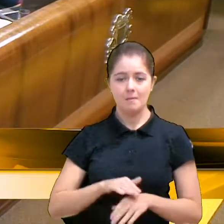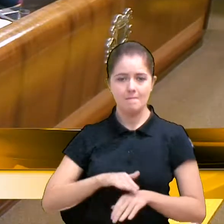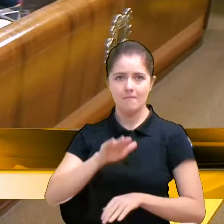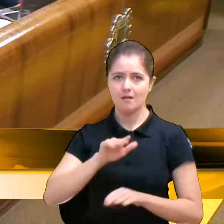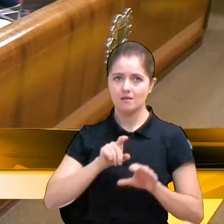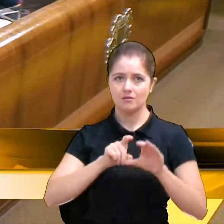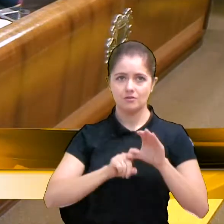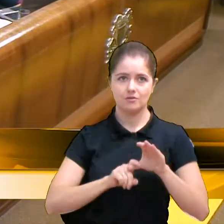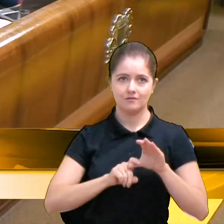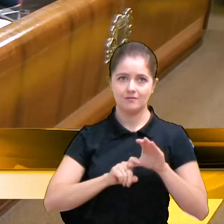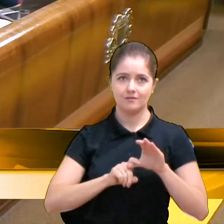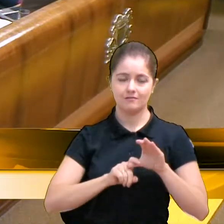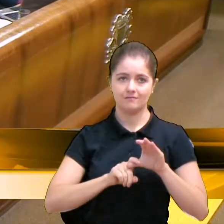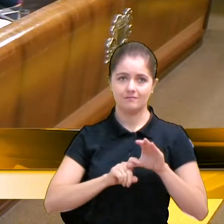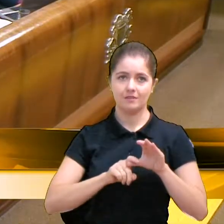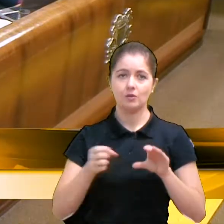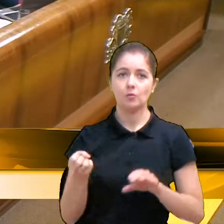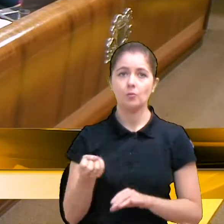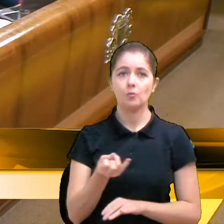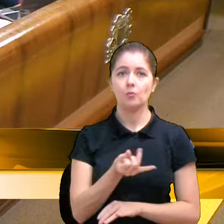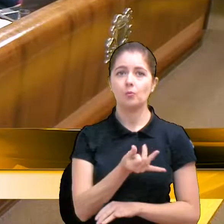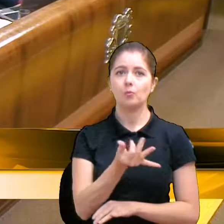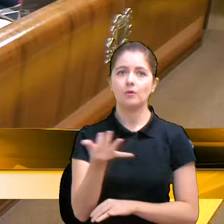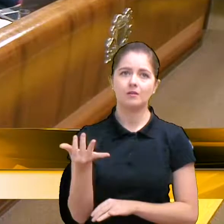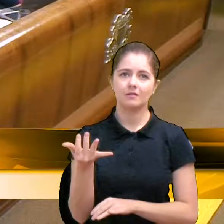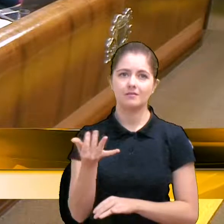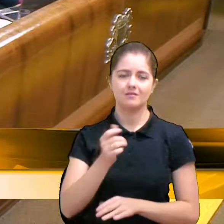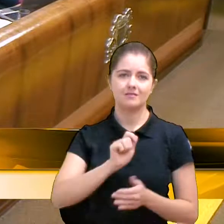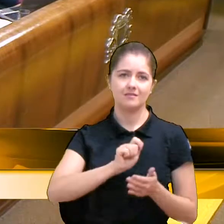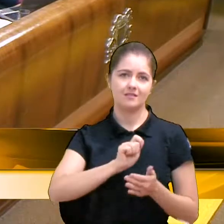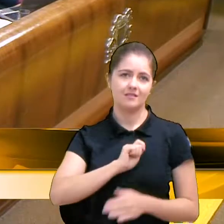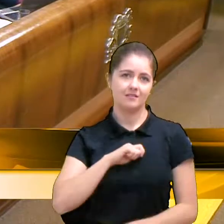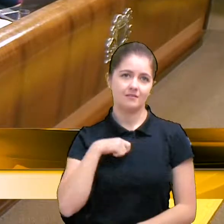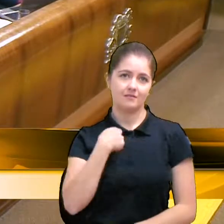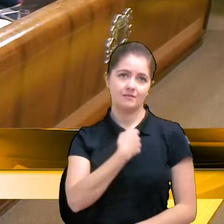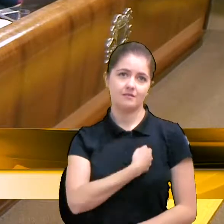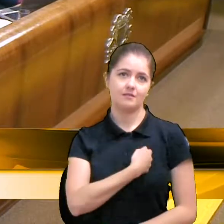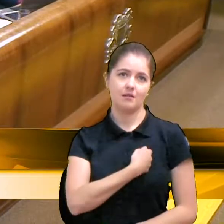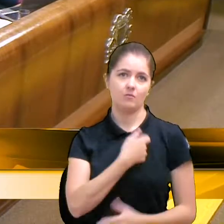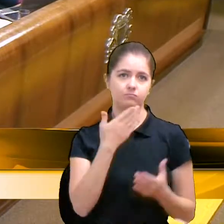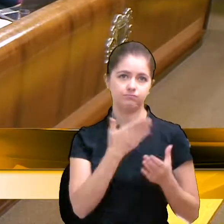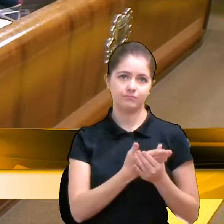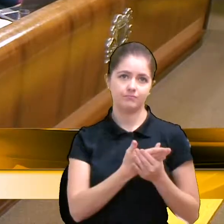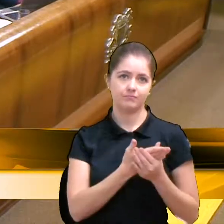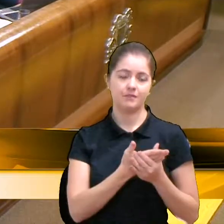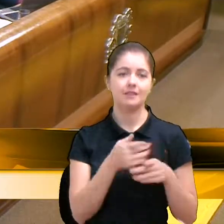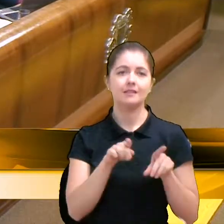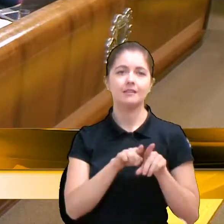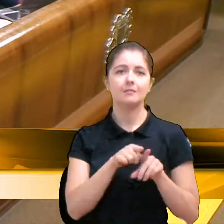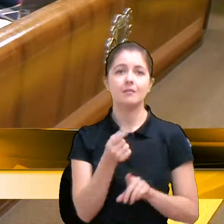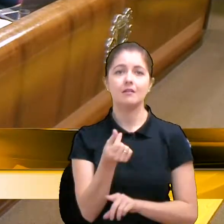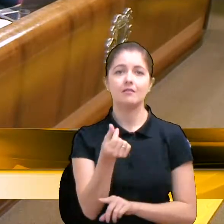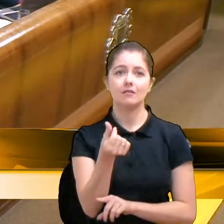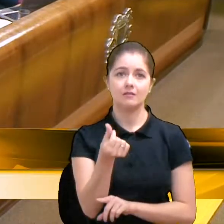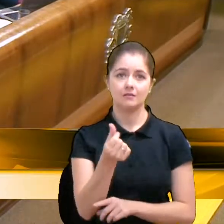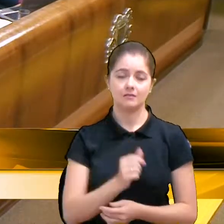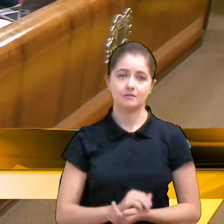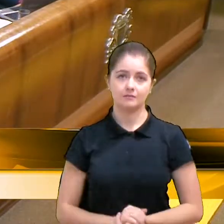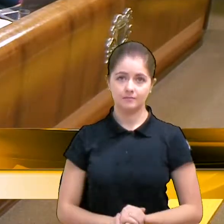ativa, quantas ações de execução fiscal já estão ajuizadas e o valor da execução.